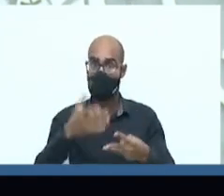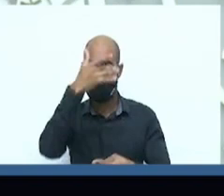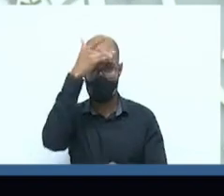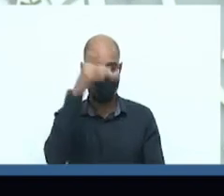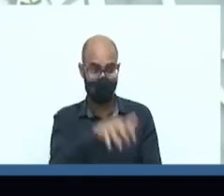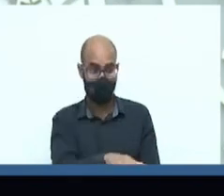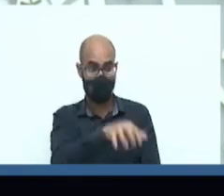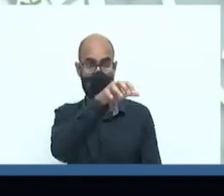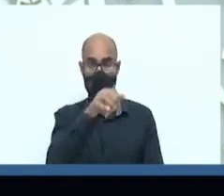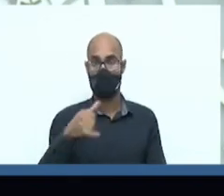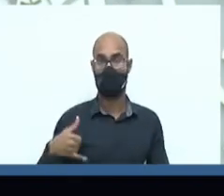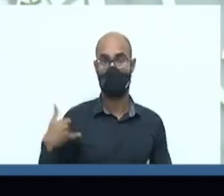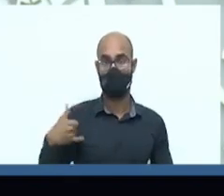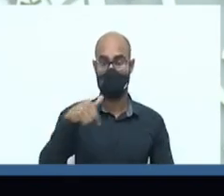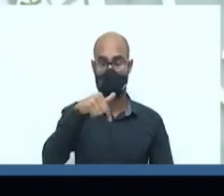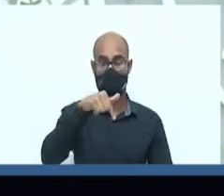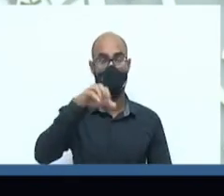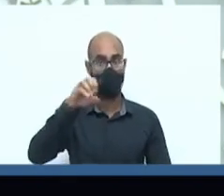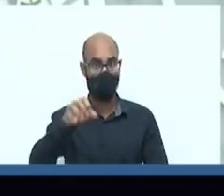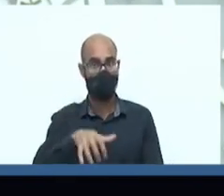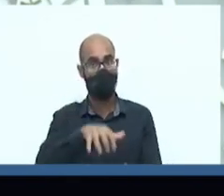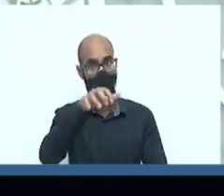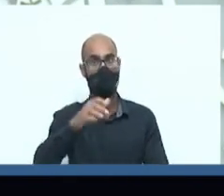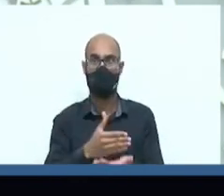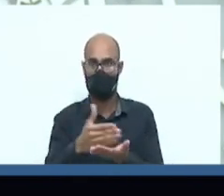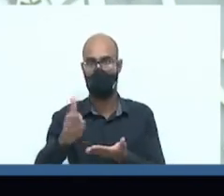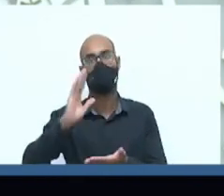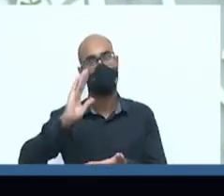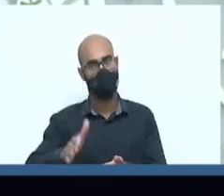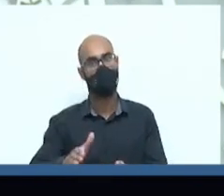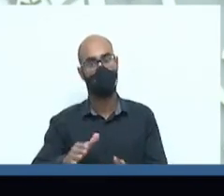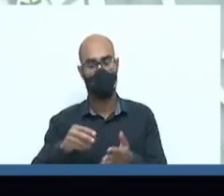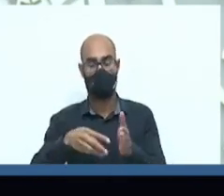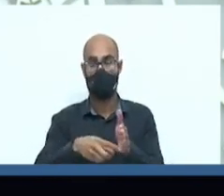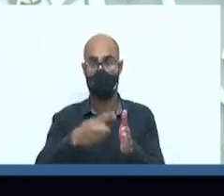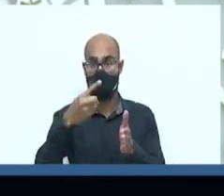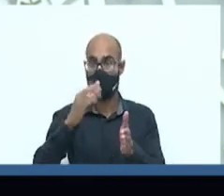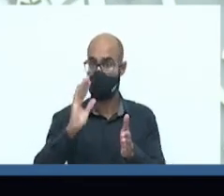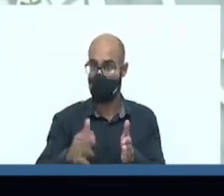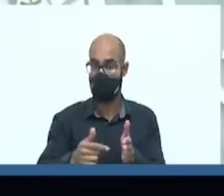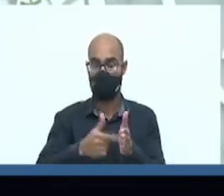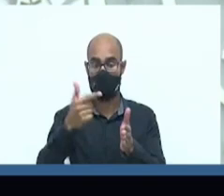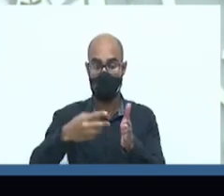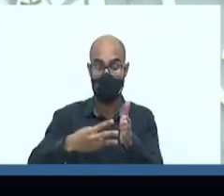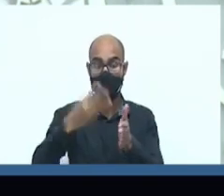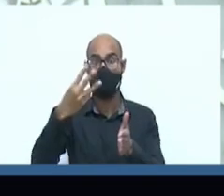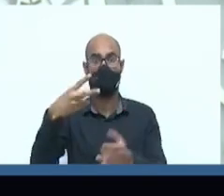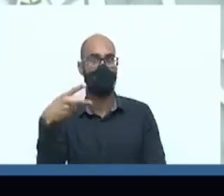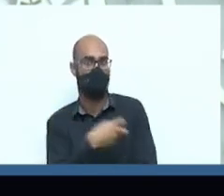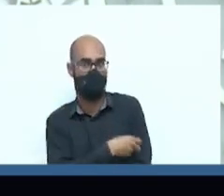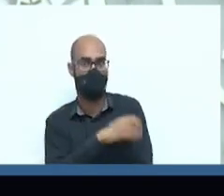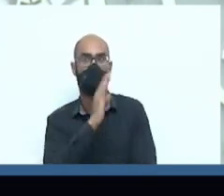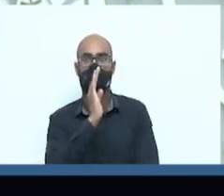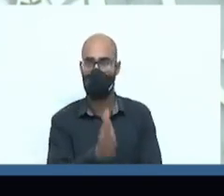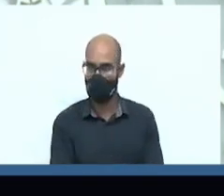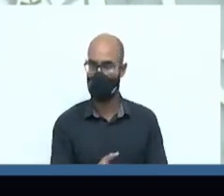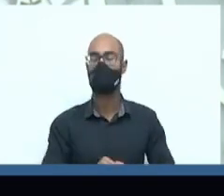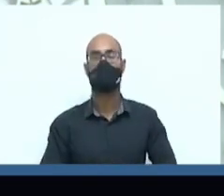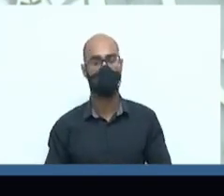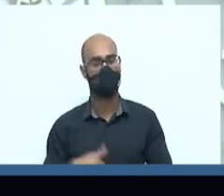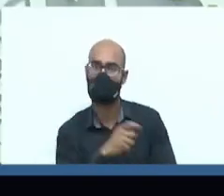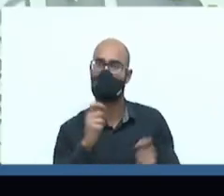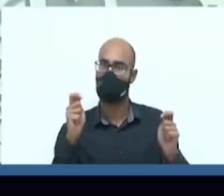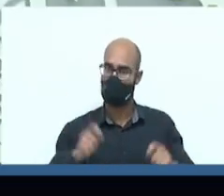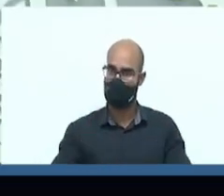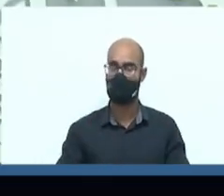idosos acima de 70 anos como nós anunciamos e Mato Grosso e avançarmos na imunização dos